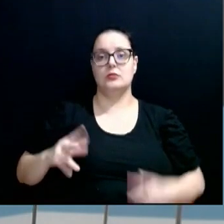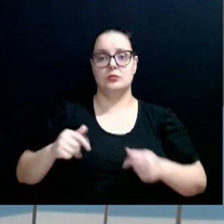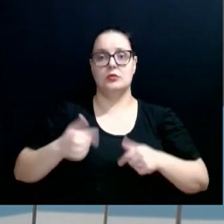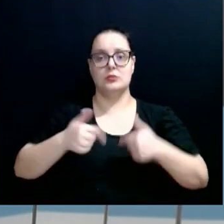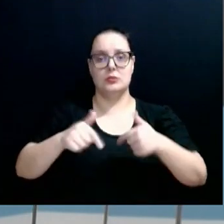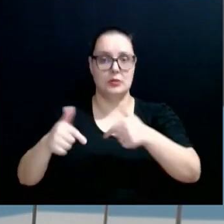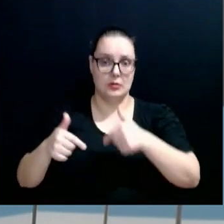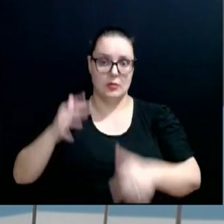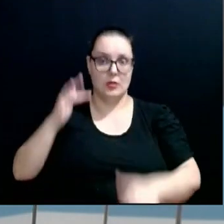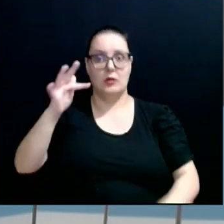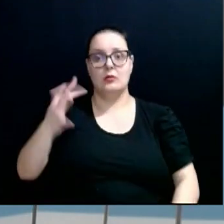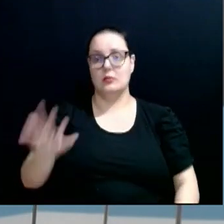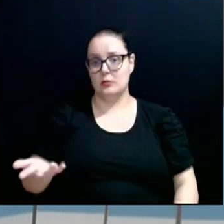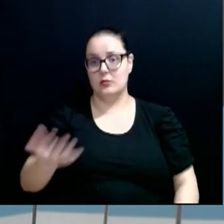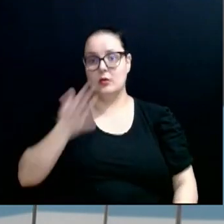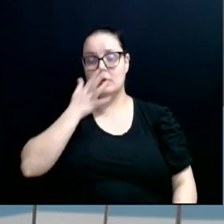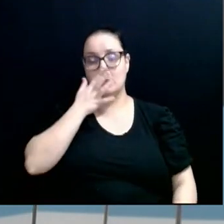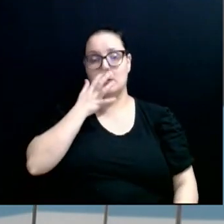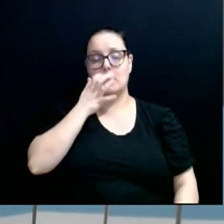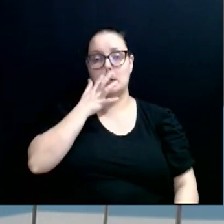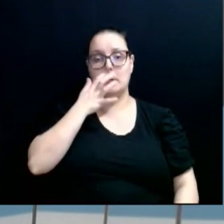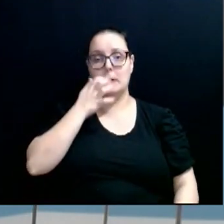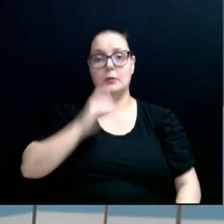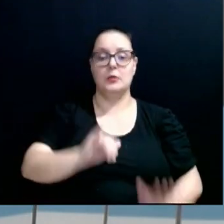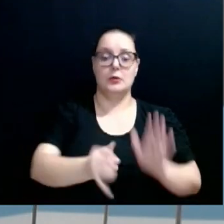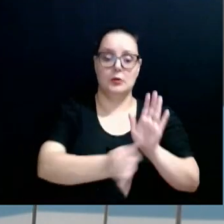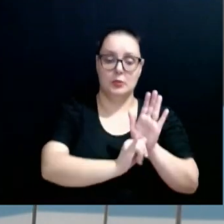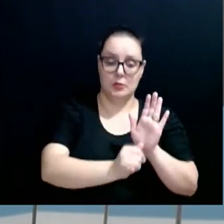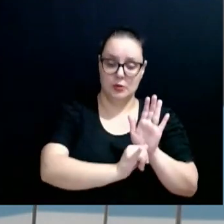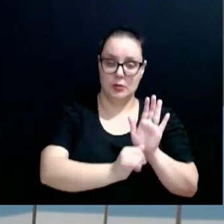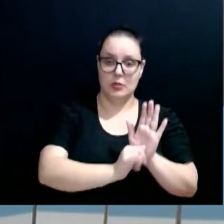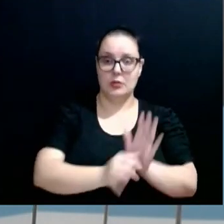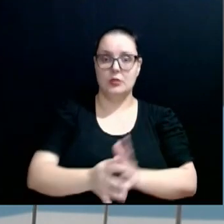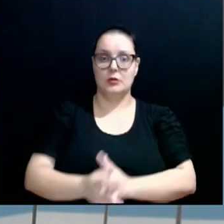e o edital aí com